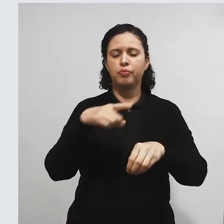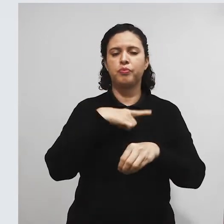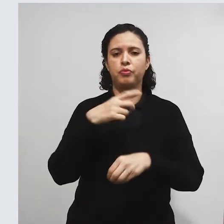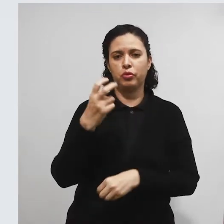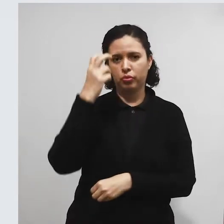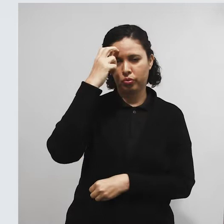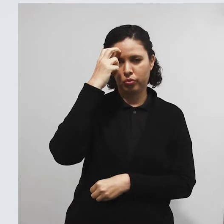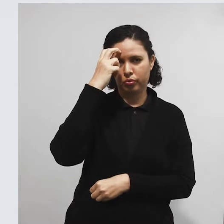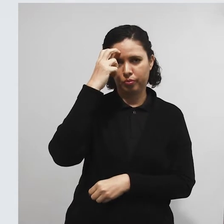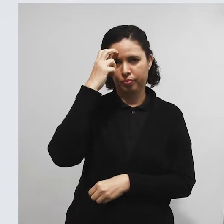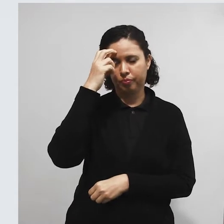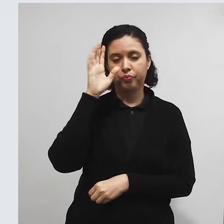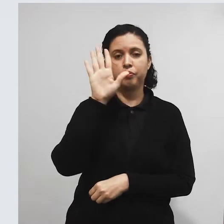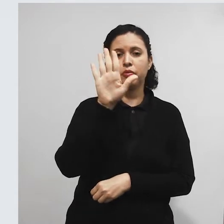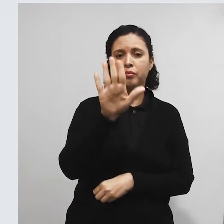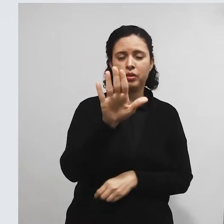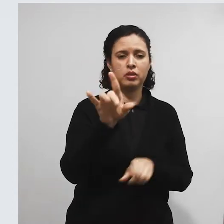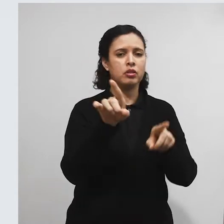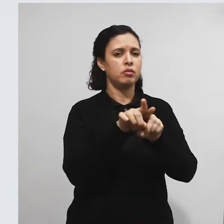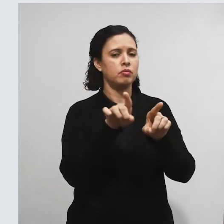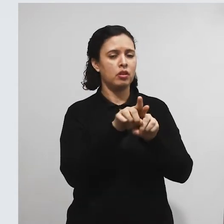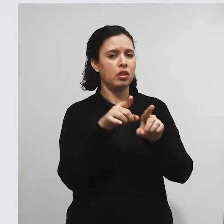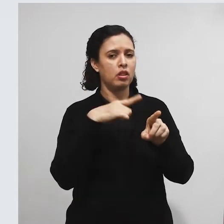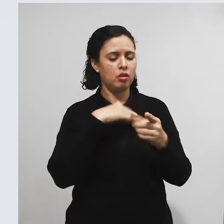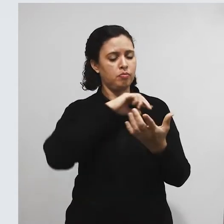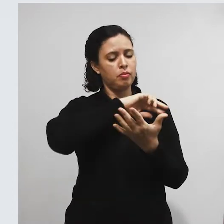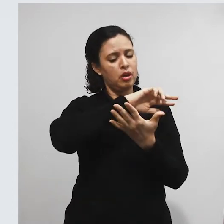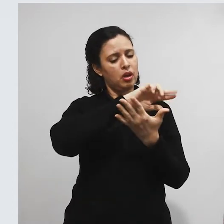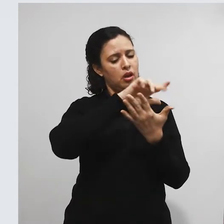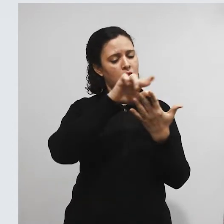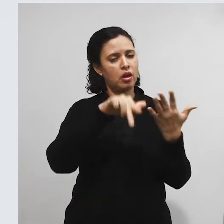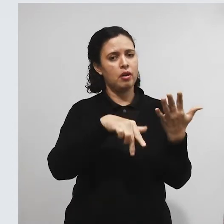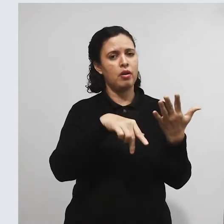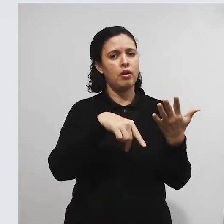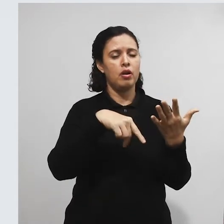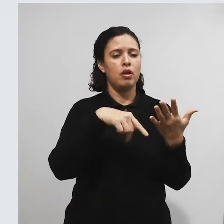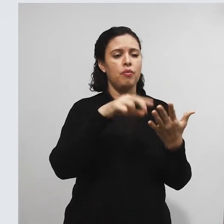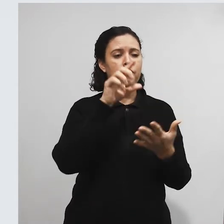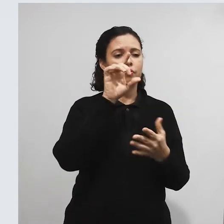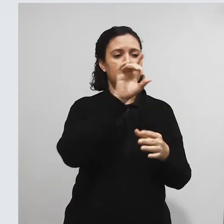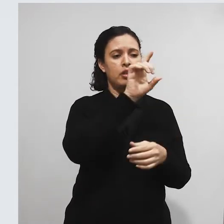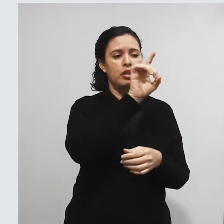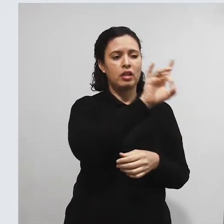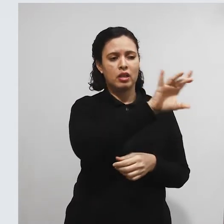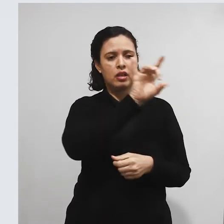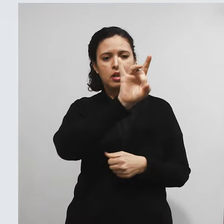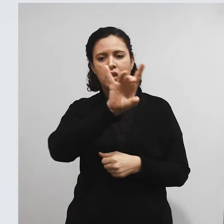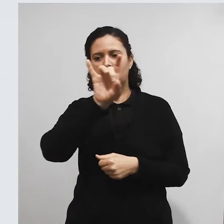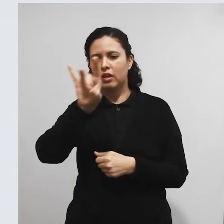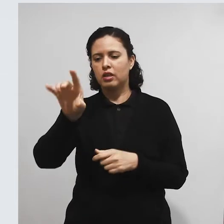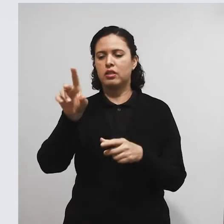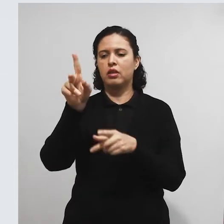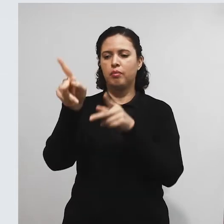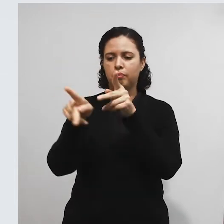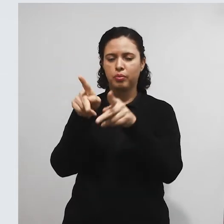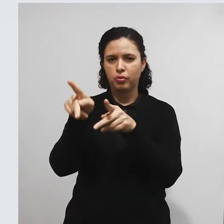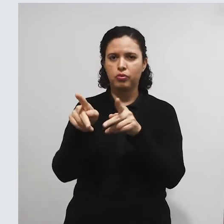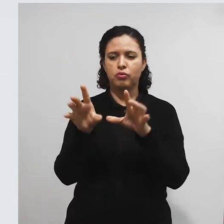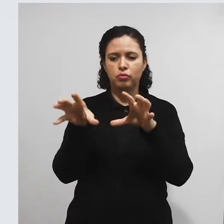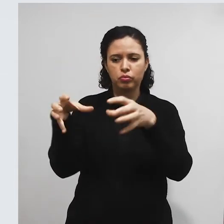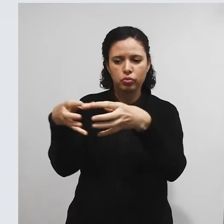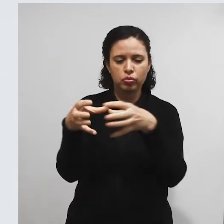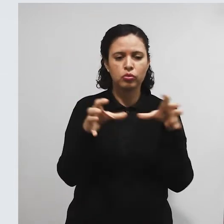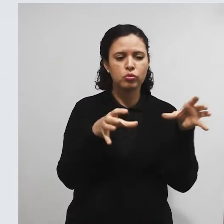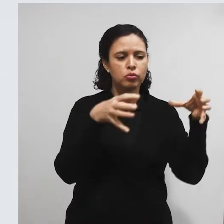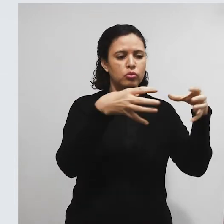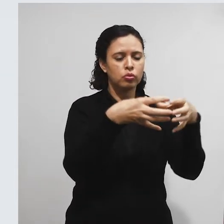mas a gente fala também de culturas no plural, que quer dizer que cada povo tem uma cultura própria, um modo de